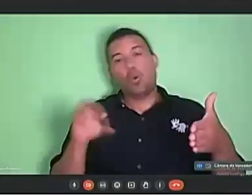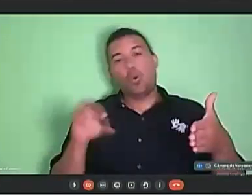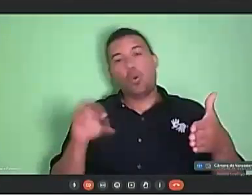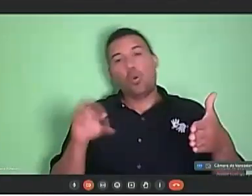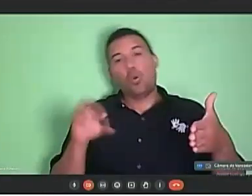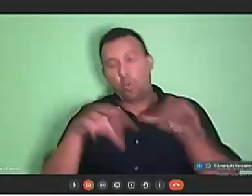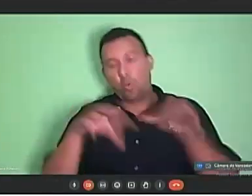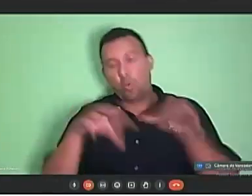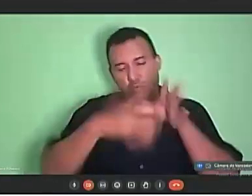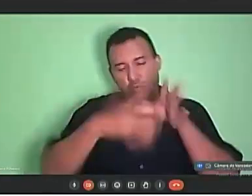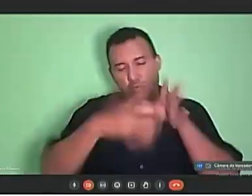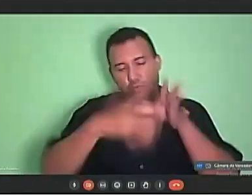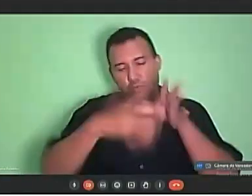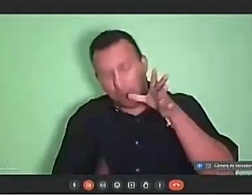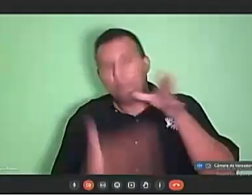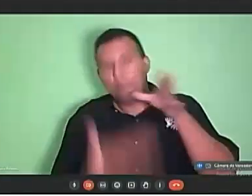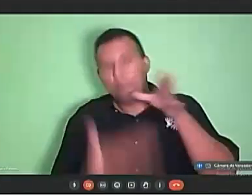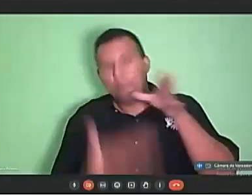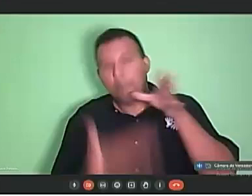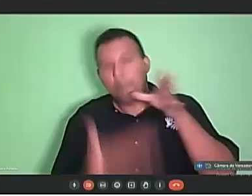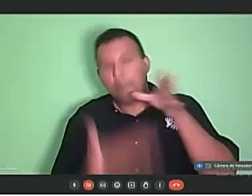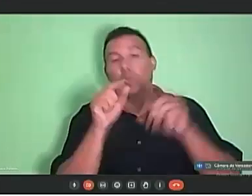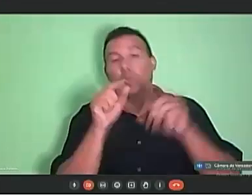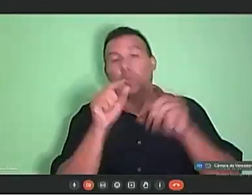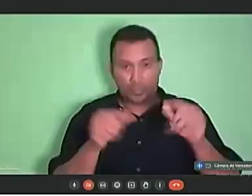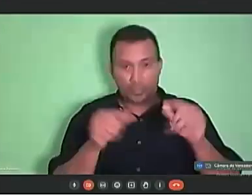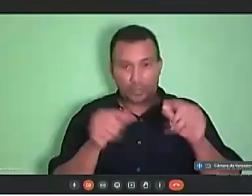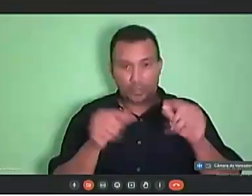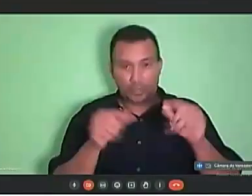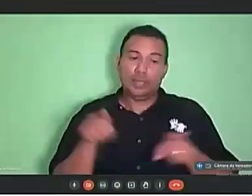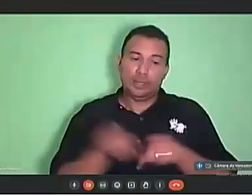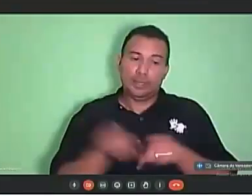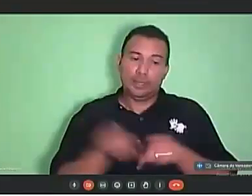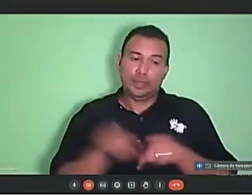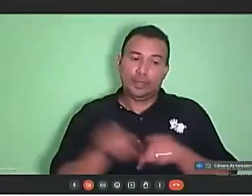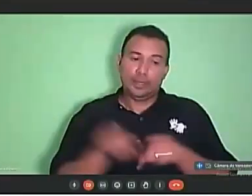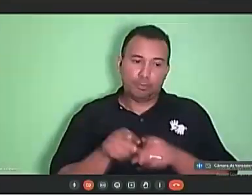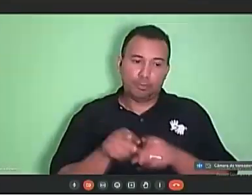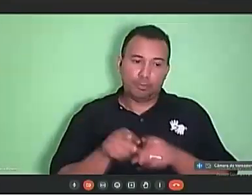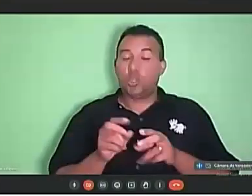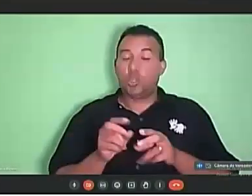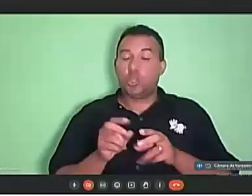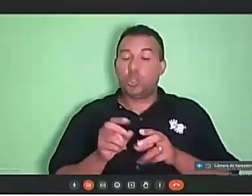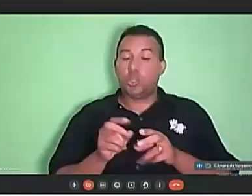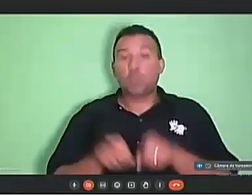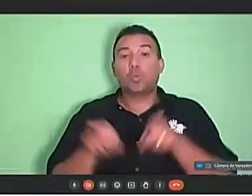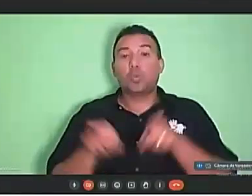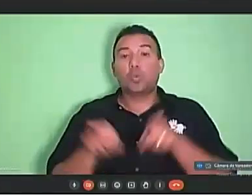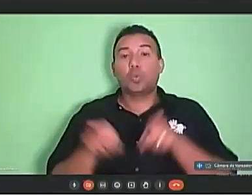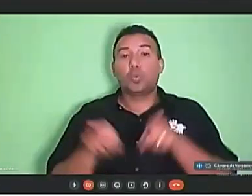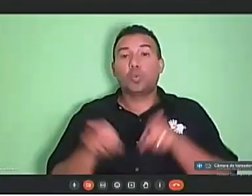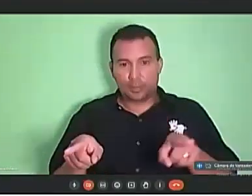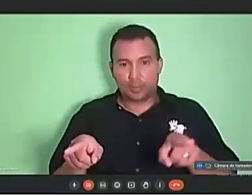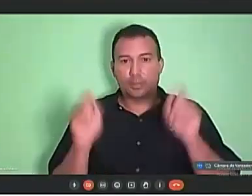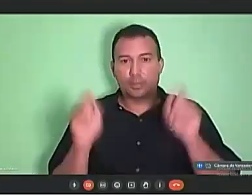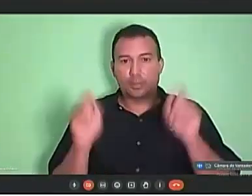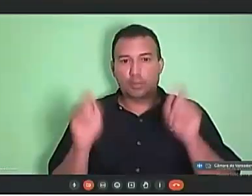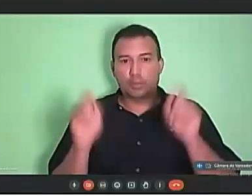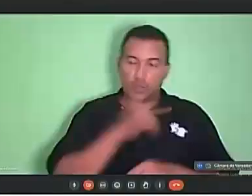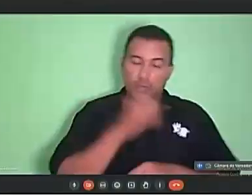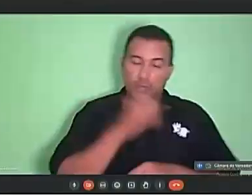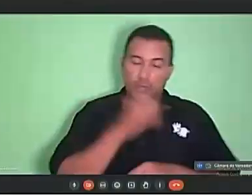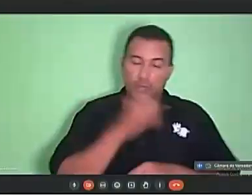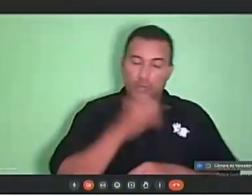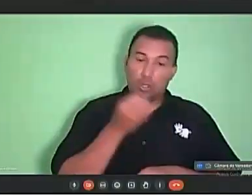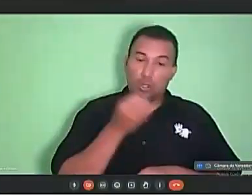aqui? E duplicações, fazer um canal paralelo ou mais de um canal paralelo, dá efeito ou não dá? E por último, combinar